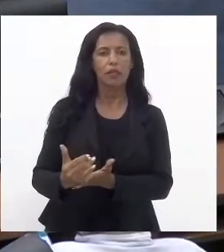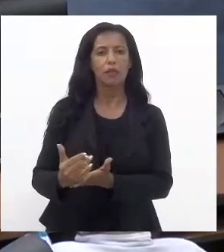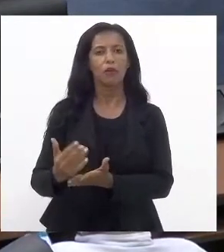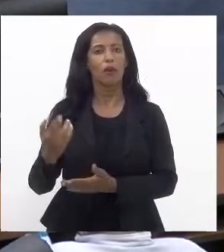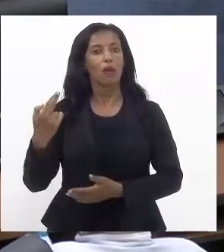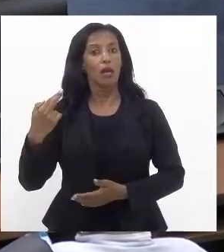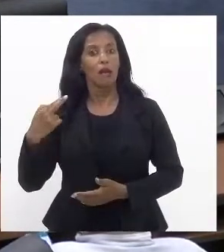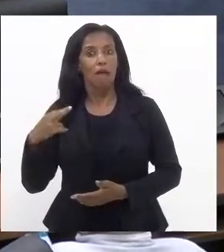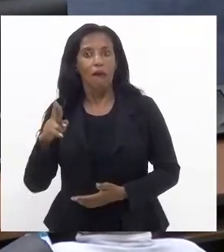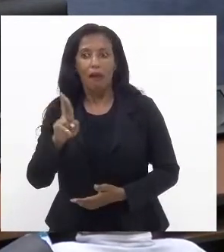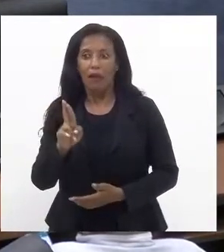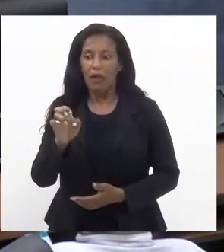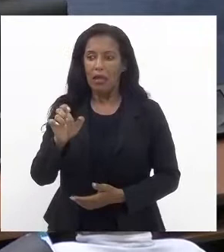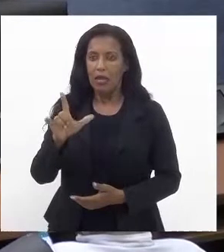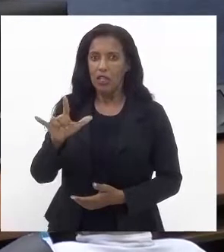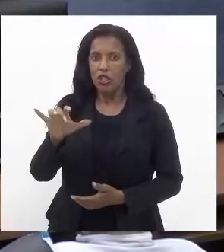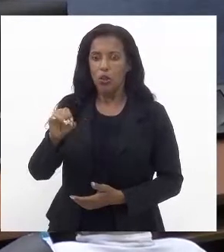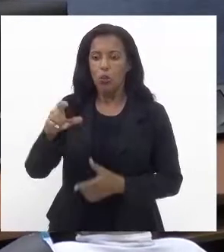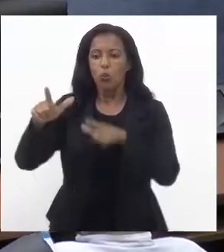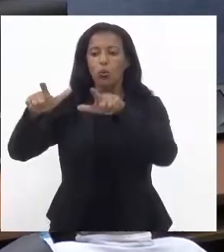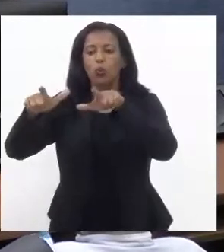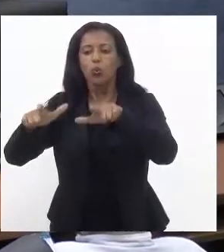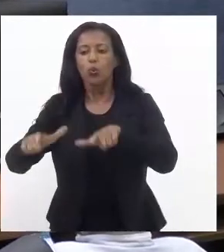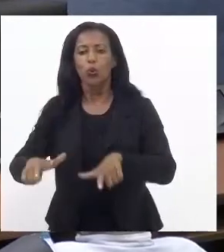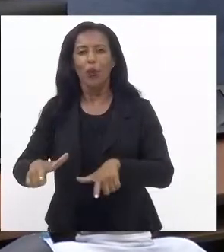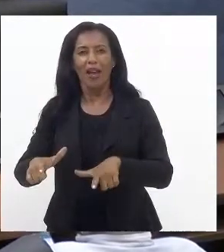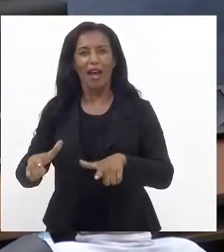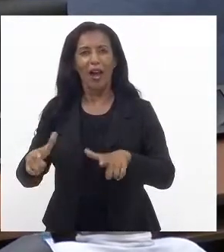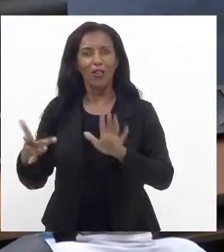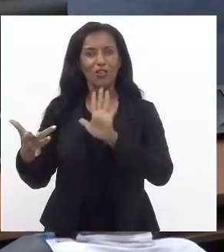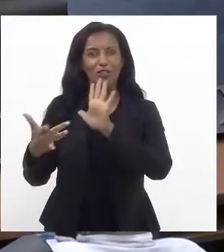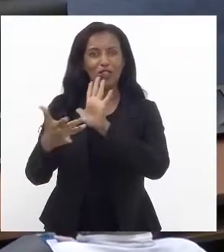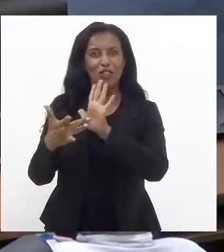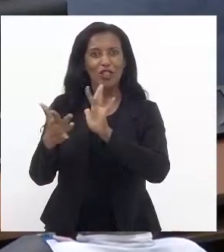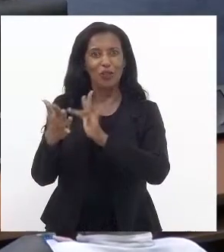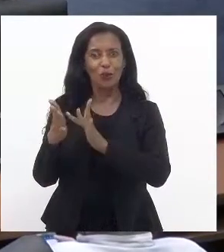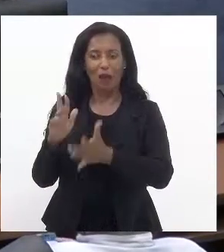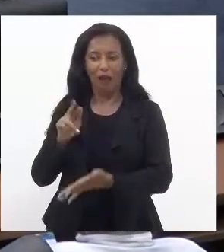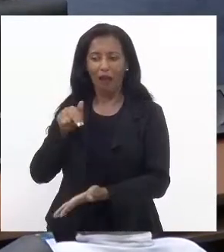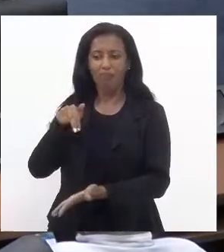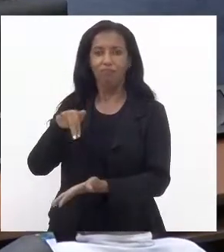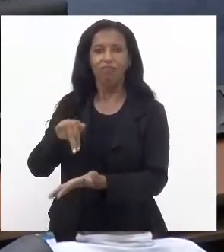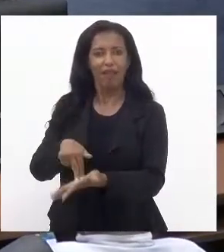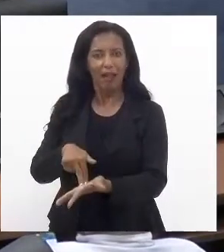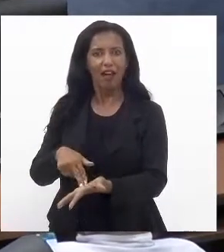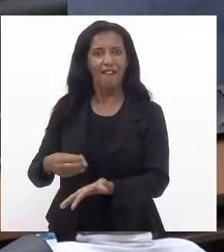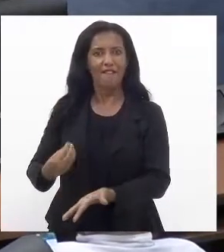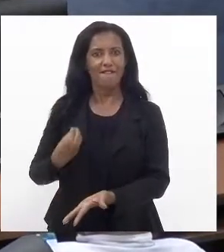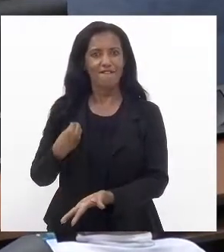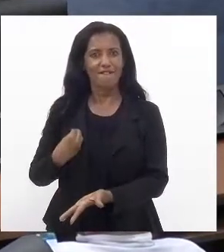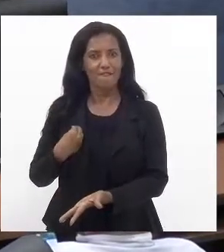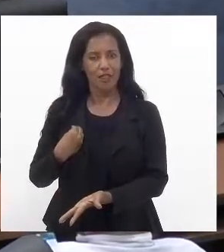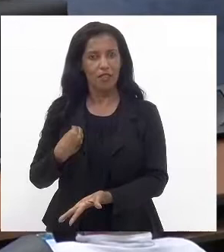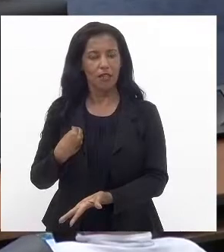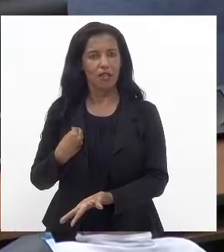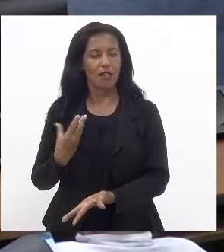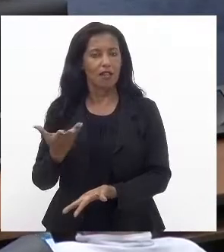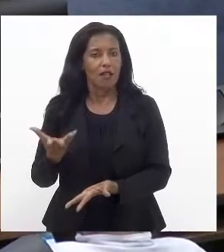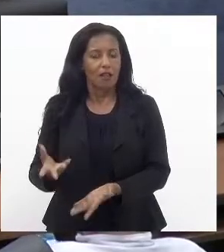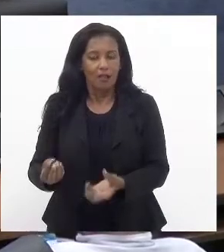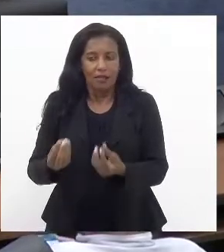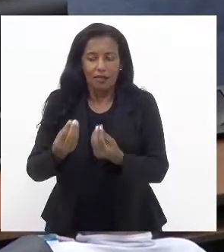religioso no local que Jesus esteve presente fisicamente, né? Isso dá um caráter